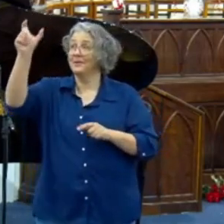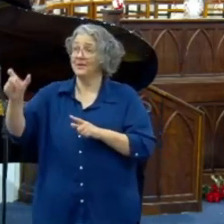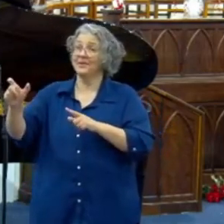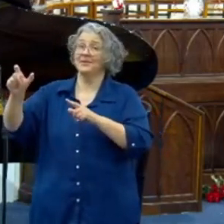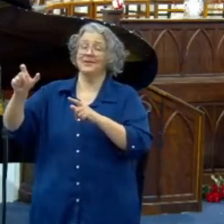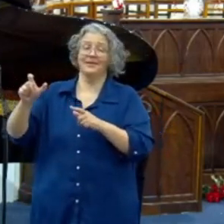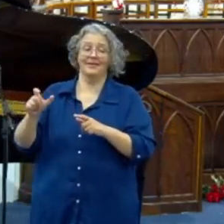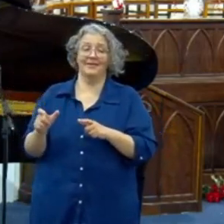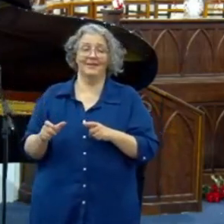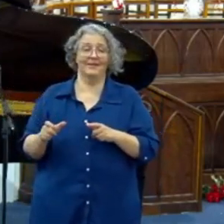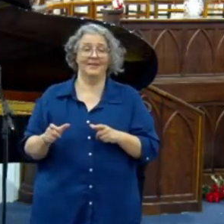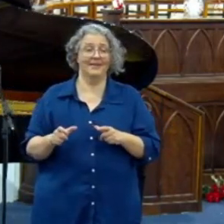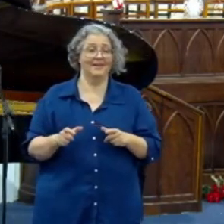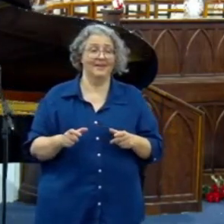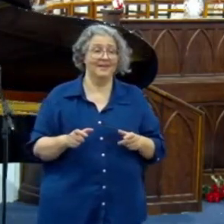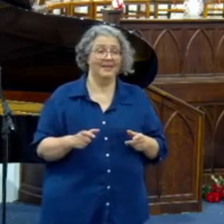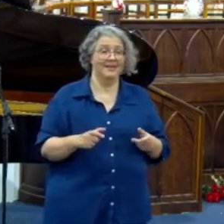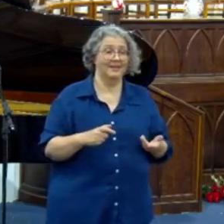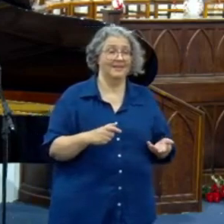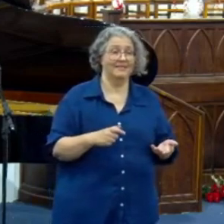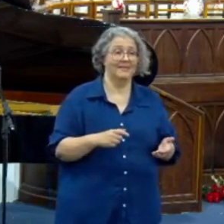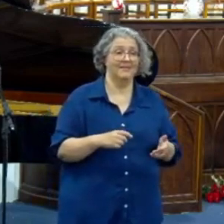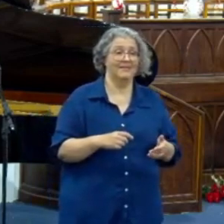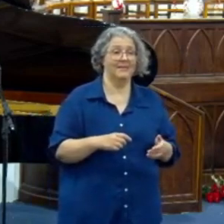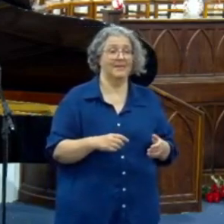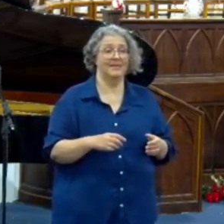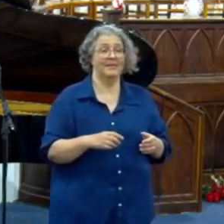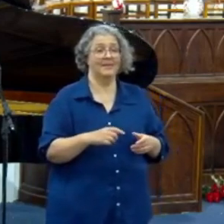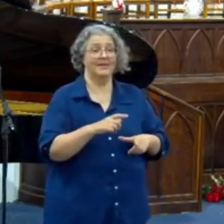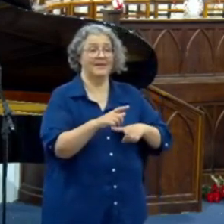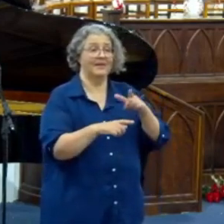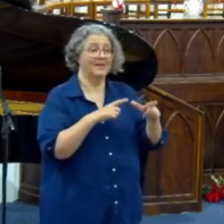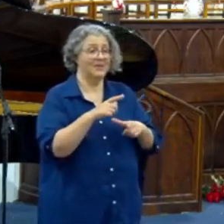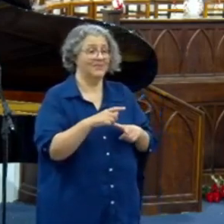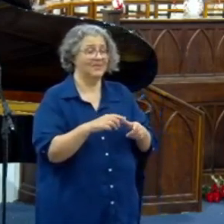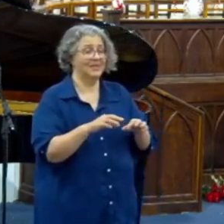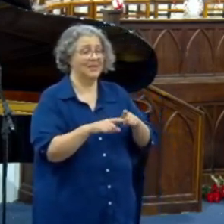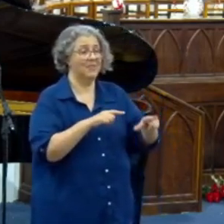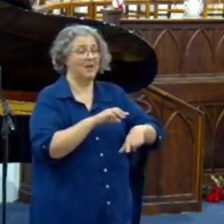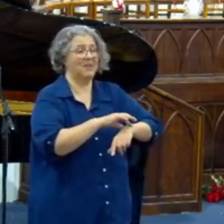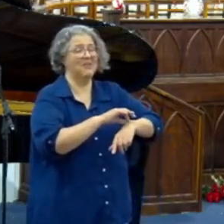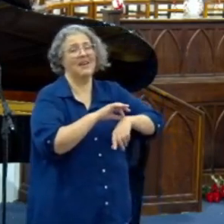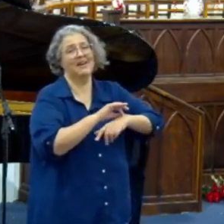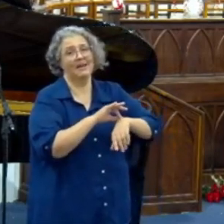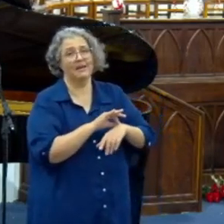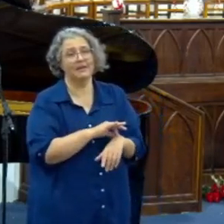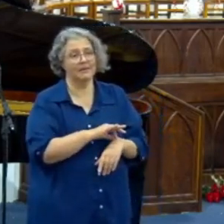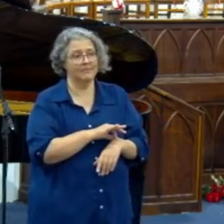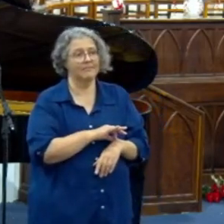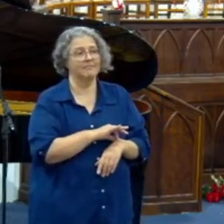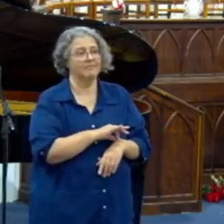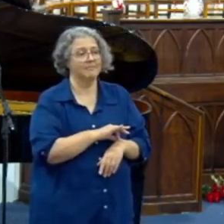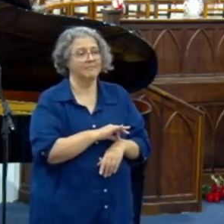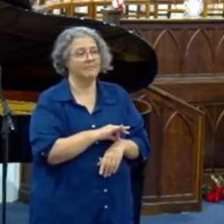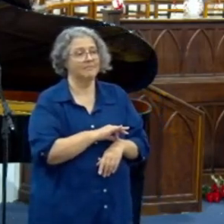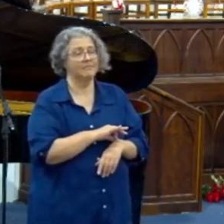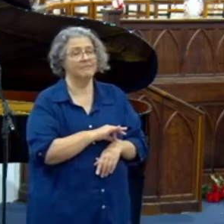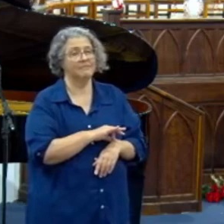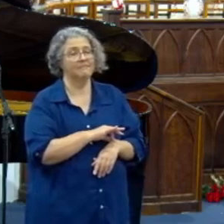nenhum, ou eles são obra da nossa carne, que quer receber